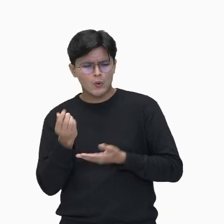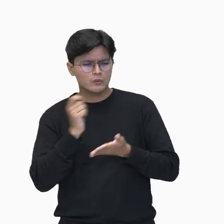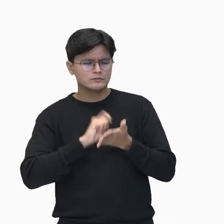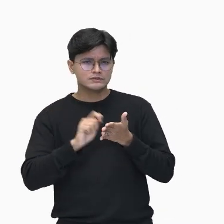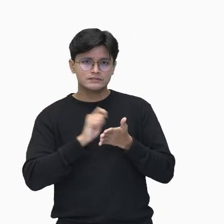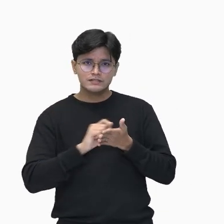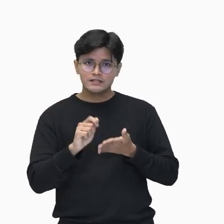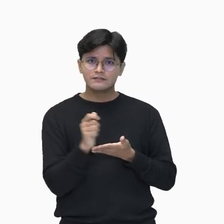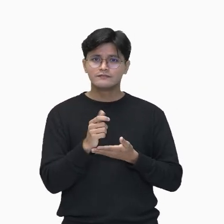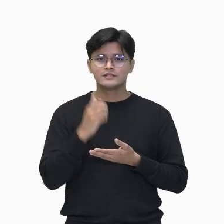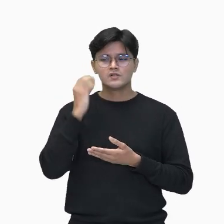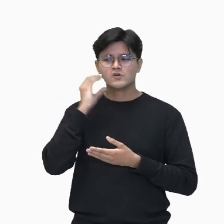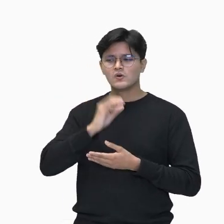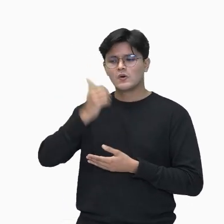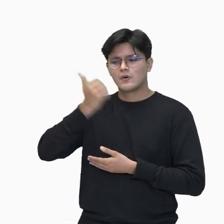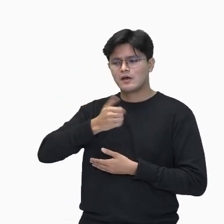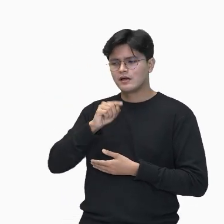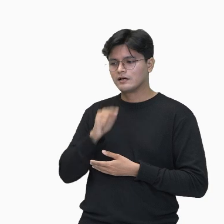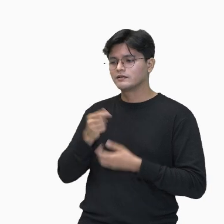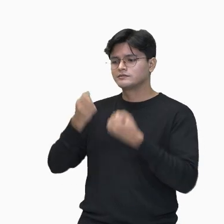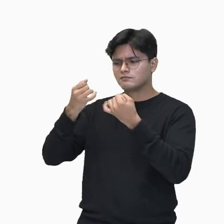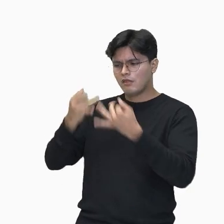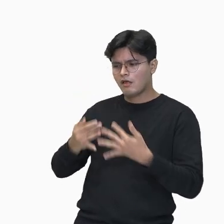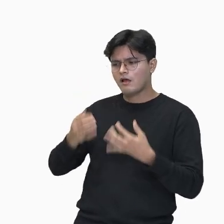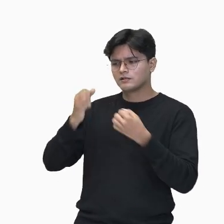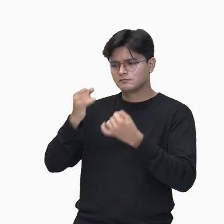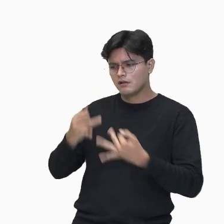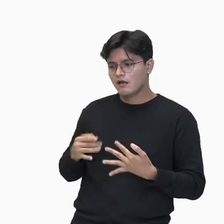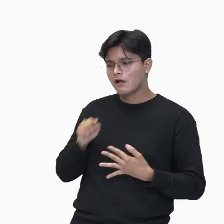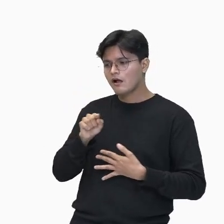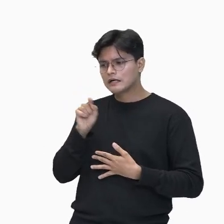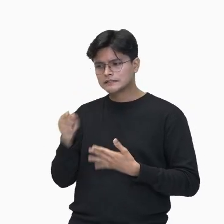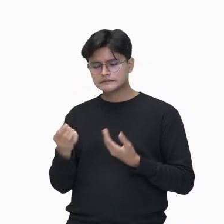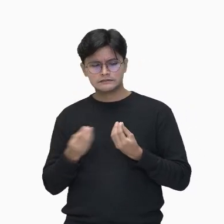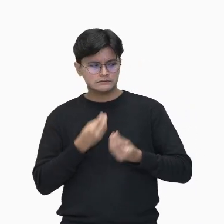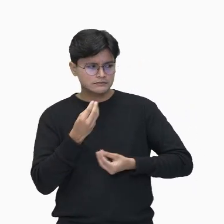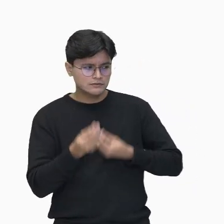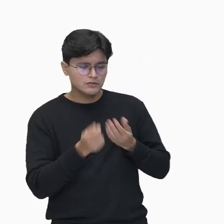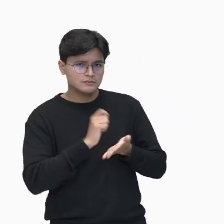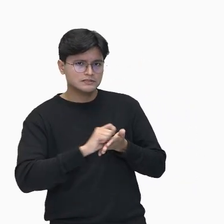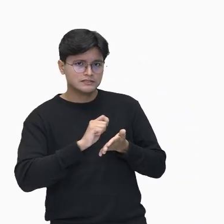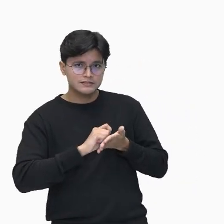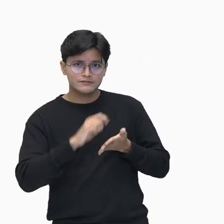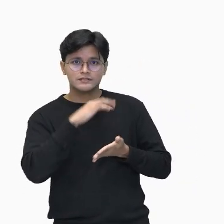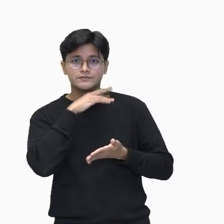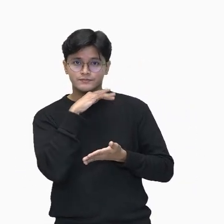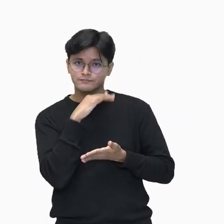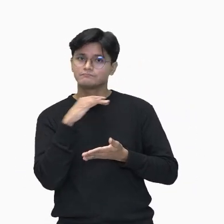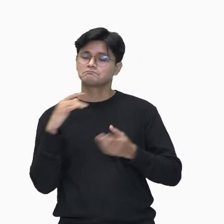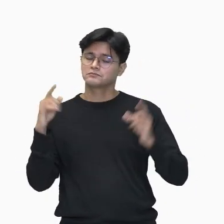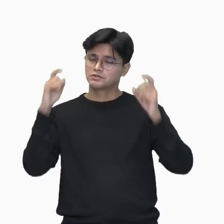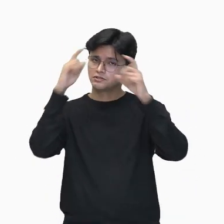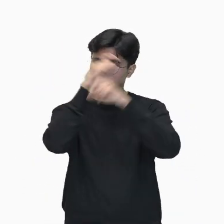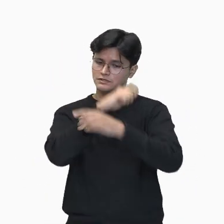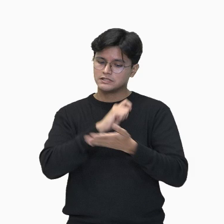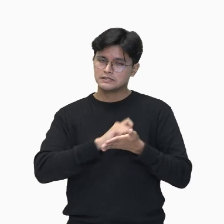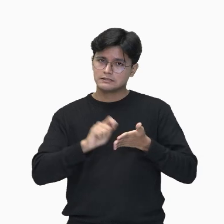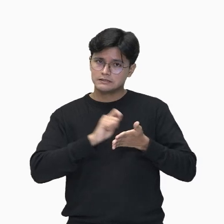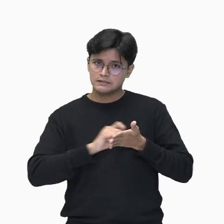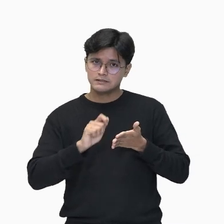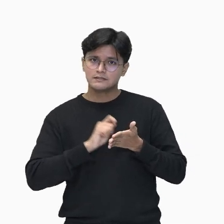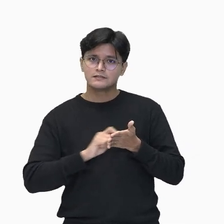que é muito difícil de colocar no papel né então é muito difícil de ouvir